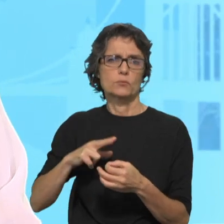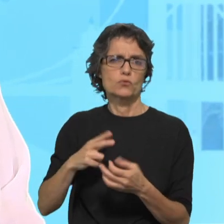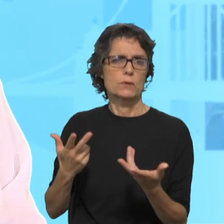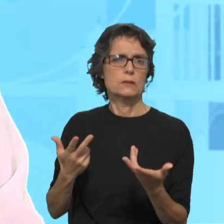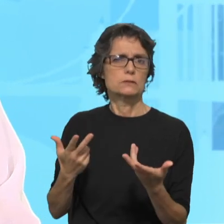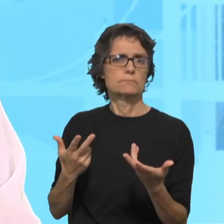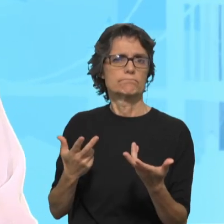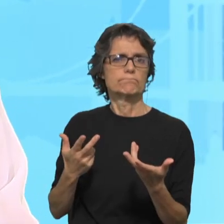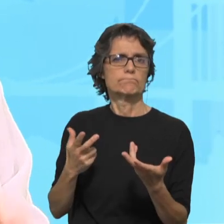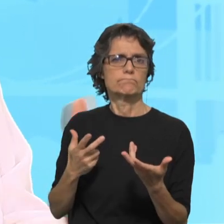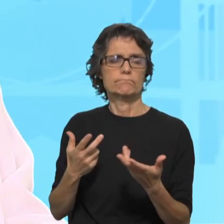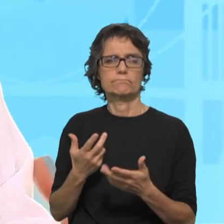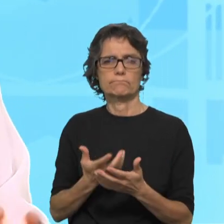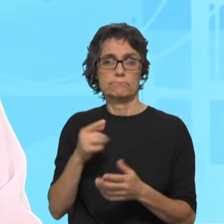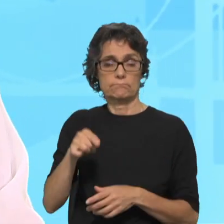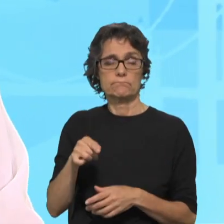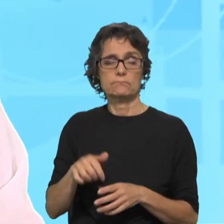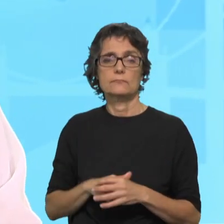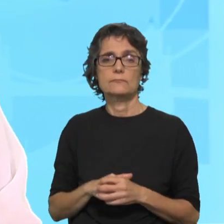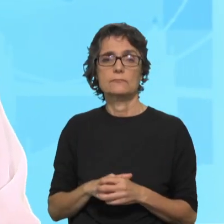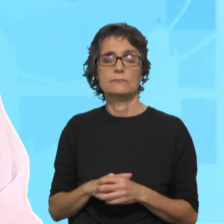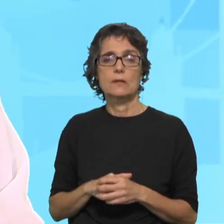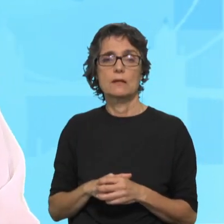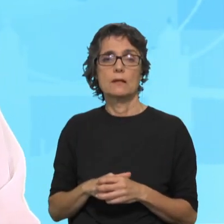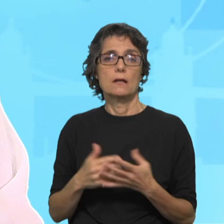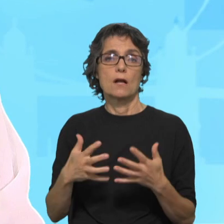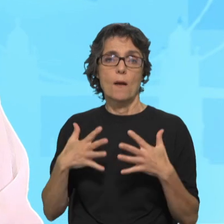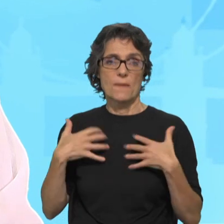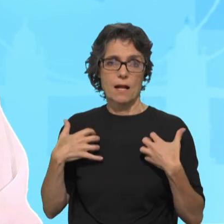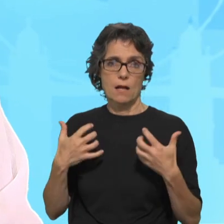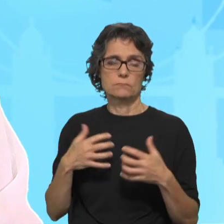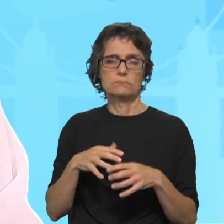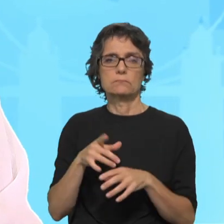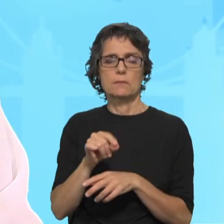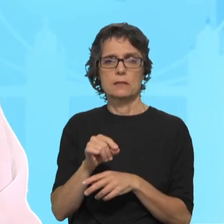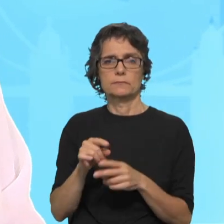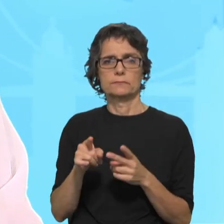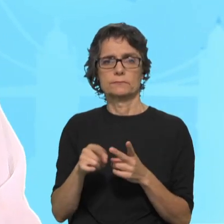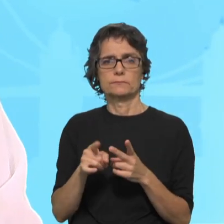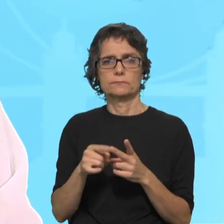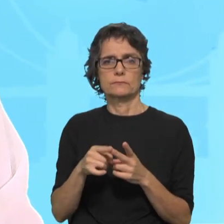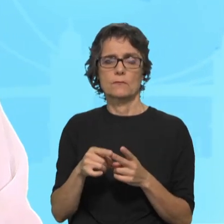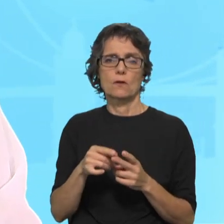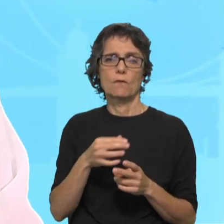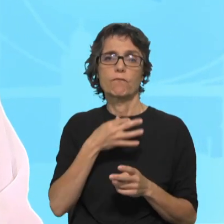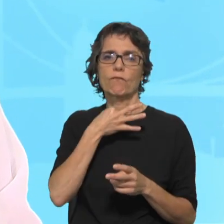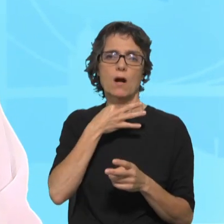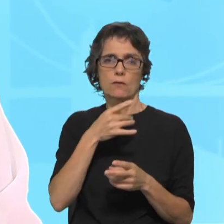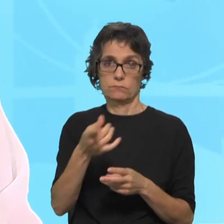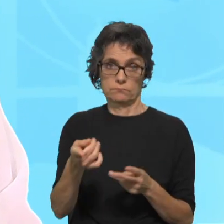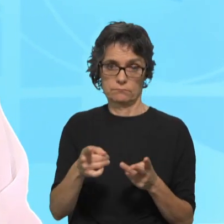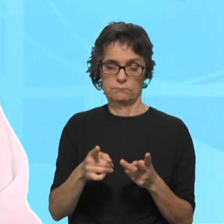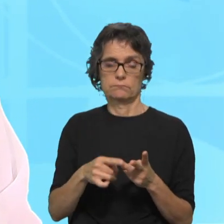constituinte do nacionalismo português e dos outros. Portanto, o bacalhau, mas há também o fado, há